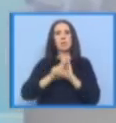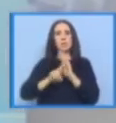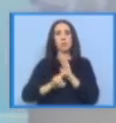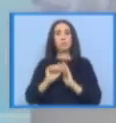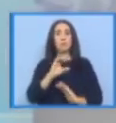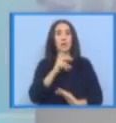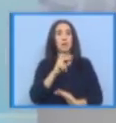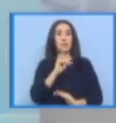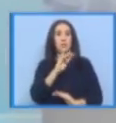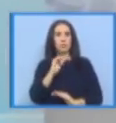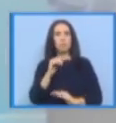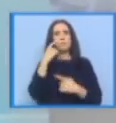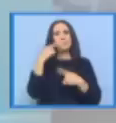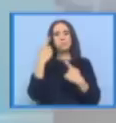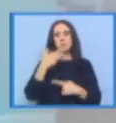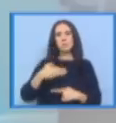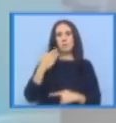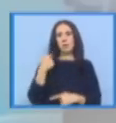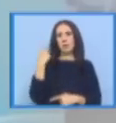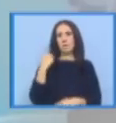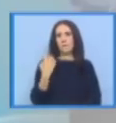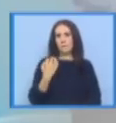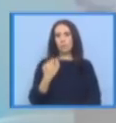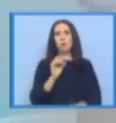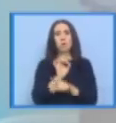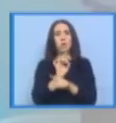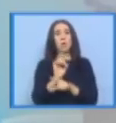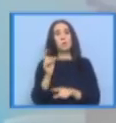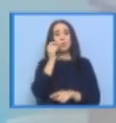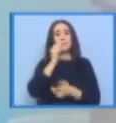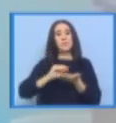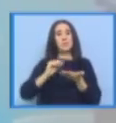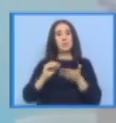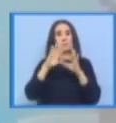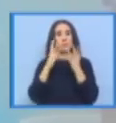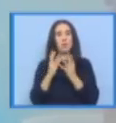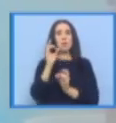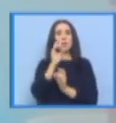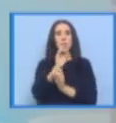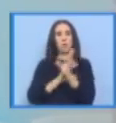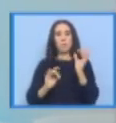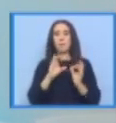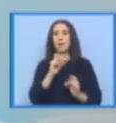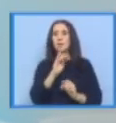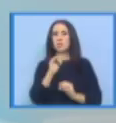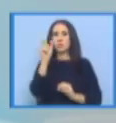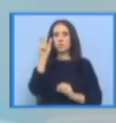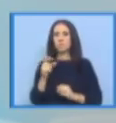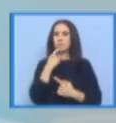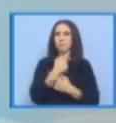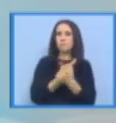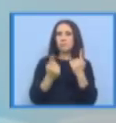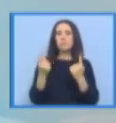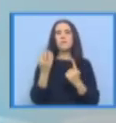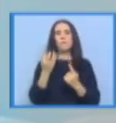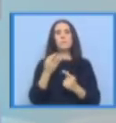da Cáritas, apresentado esta semana e no qual o secretário-geral da Cáritas Europa denuncia uma generalização do